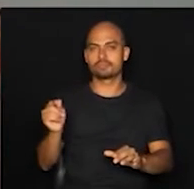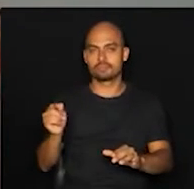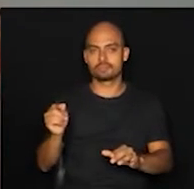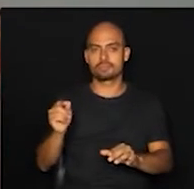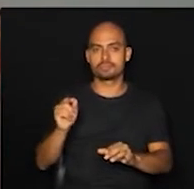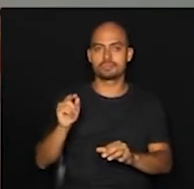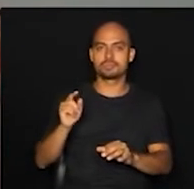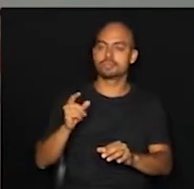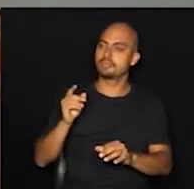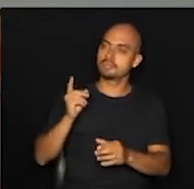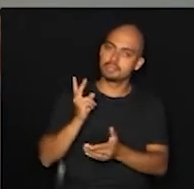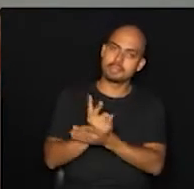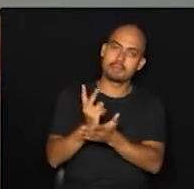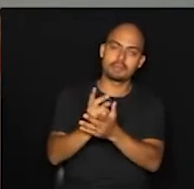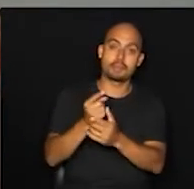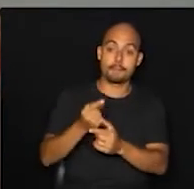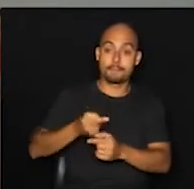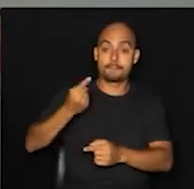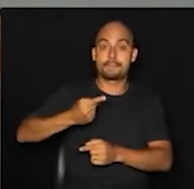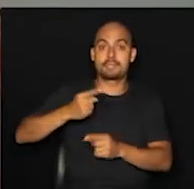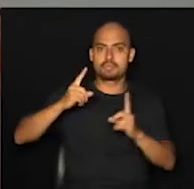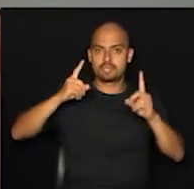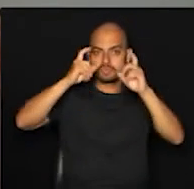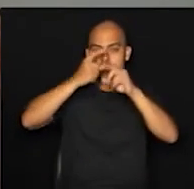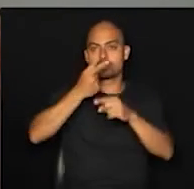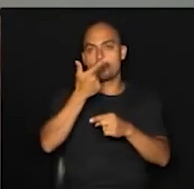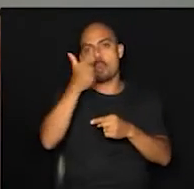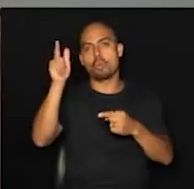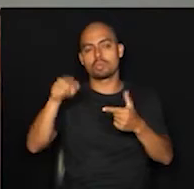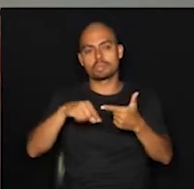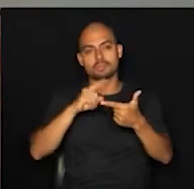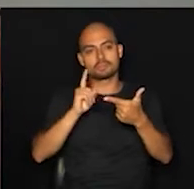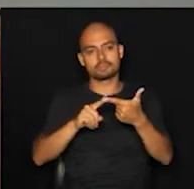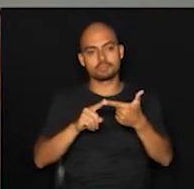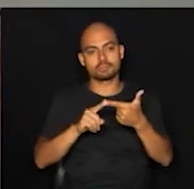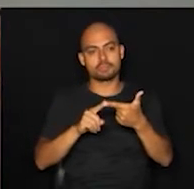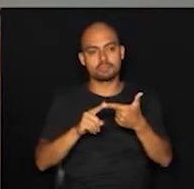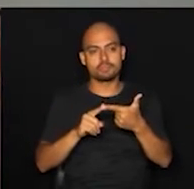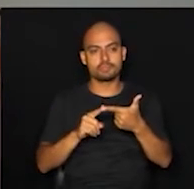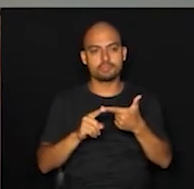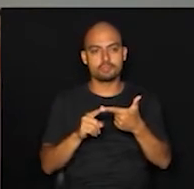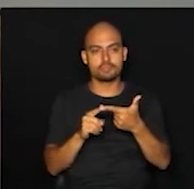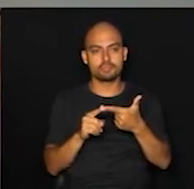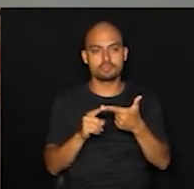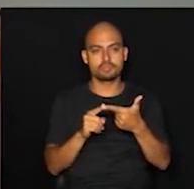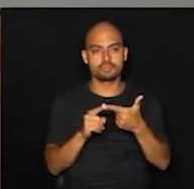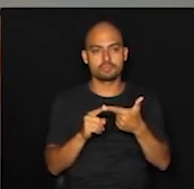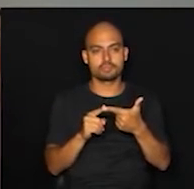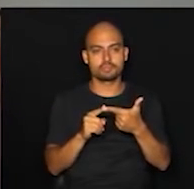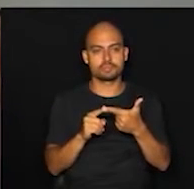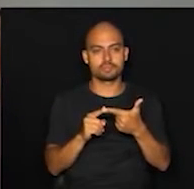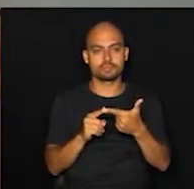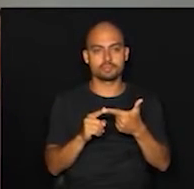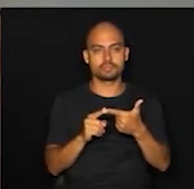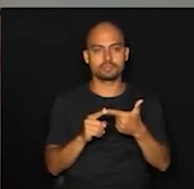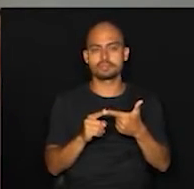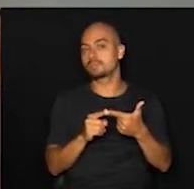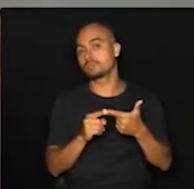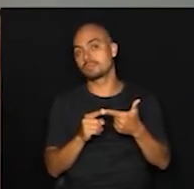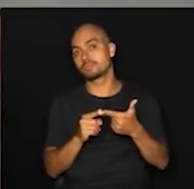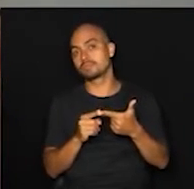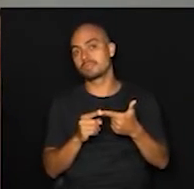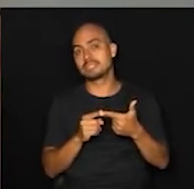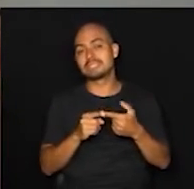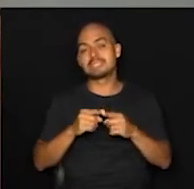né? Então, essa é a primeira. Tá. A outra é que, na verdade, as fontes não